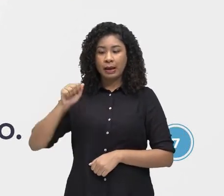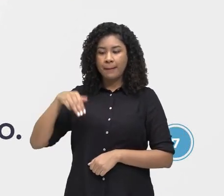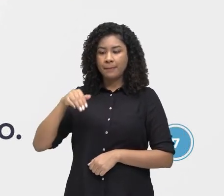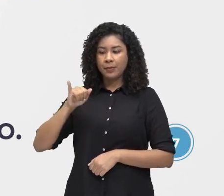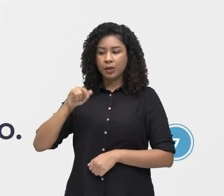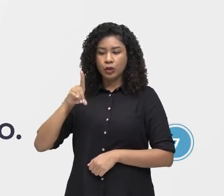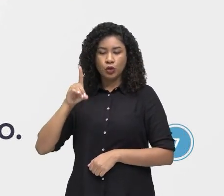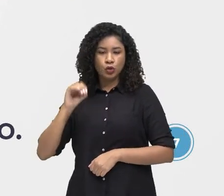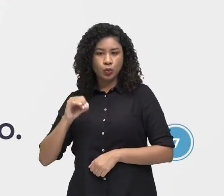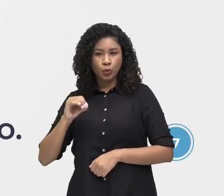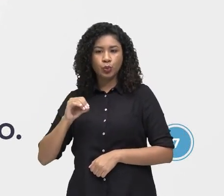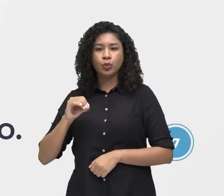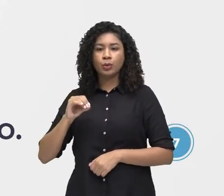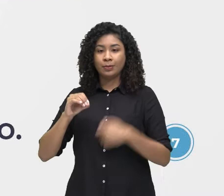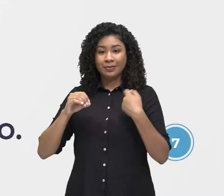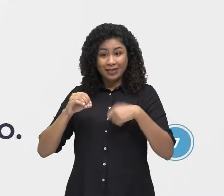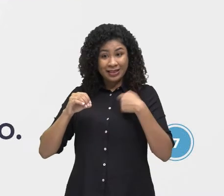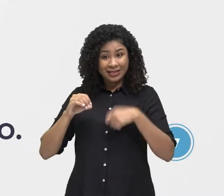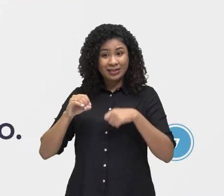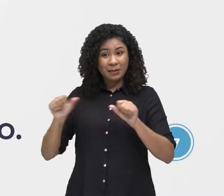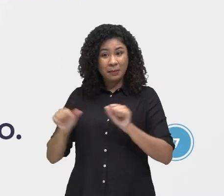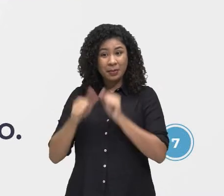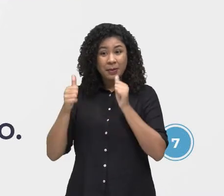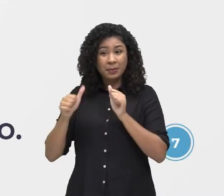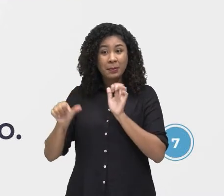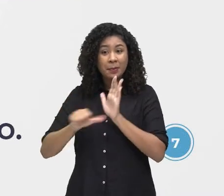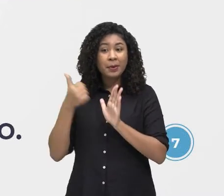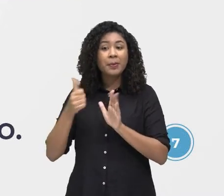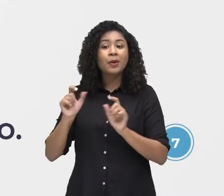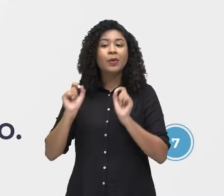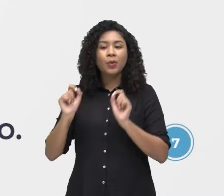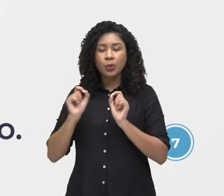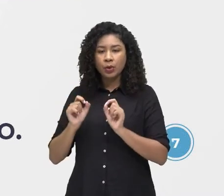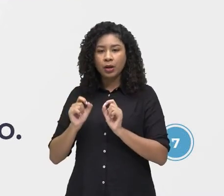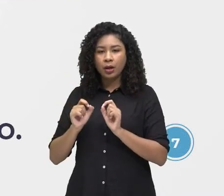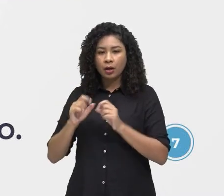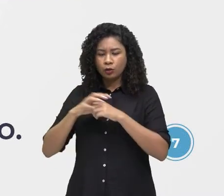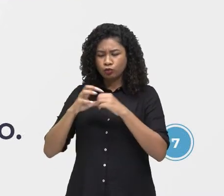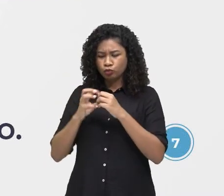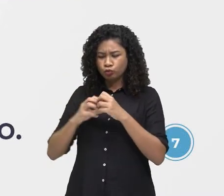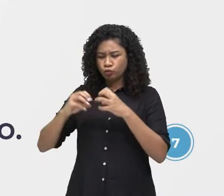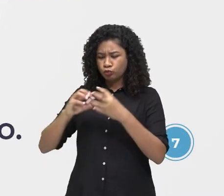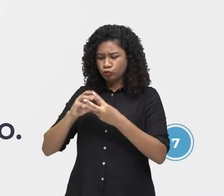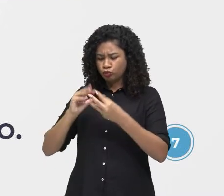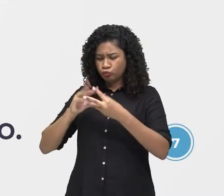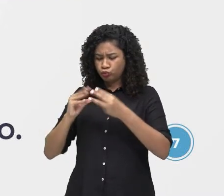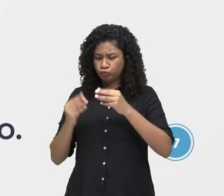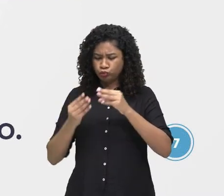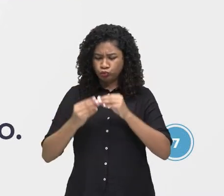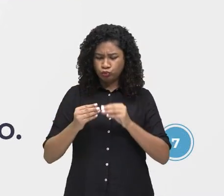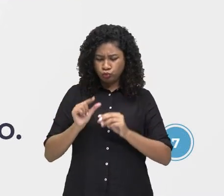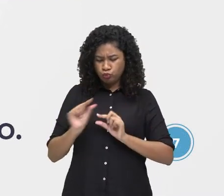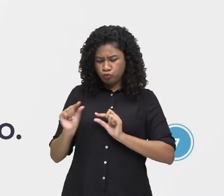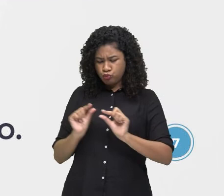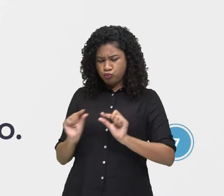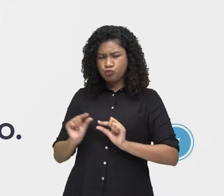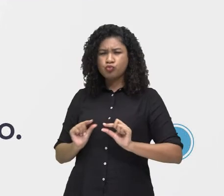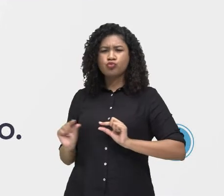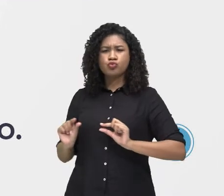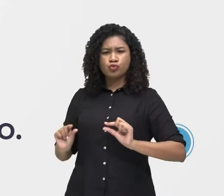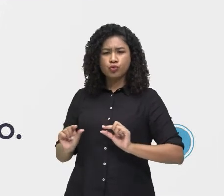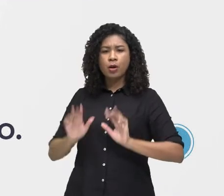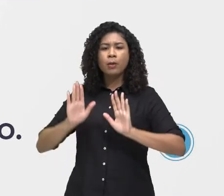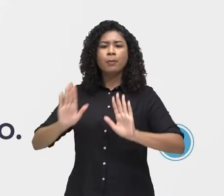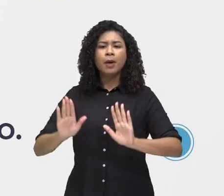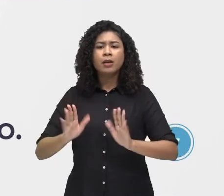aproveitado após ser quebrado em partículas menores. Marque a alternativa que indica corretamente onde